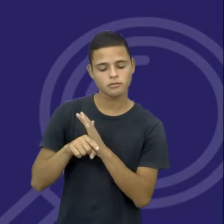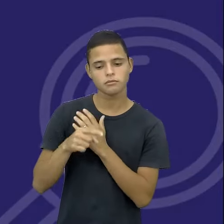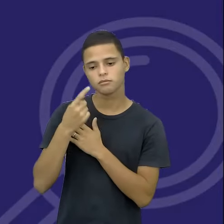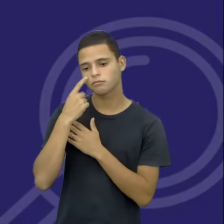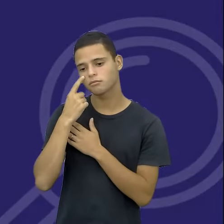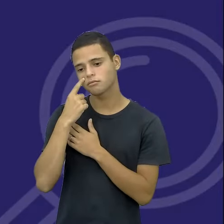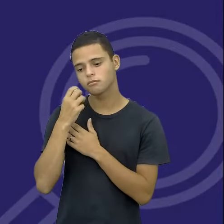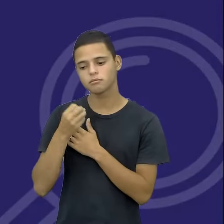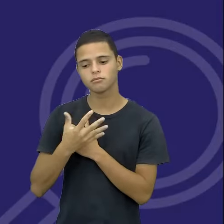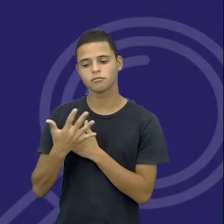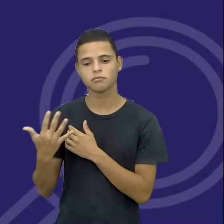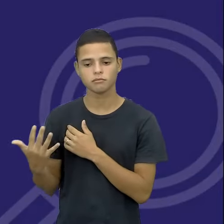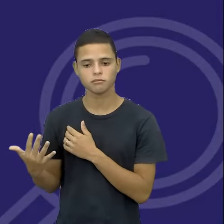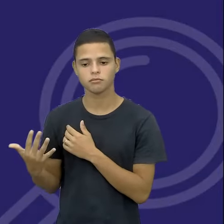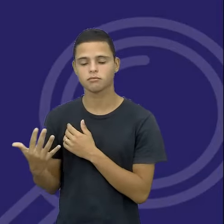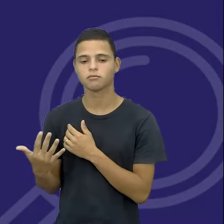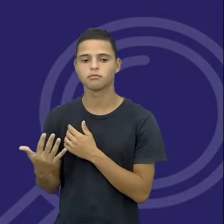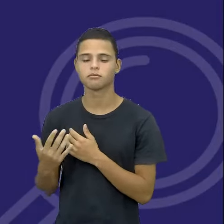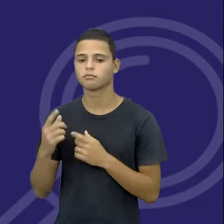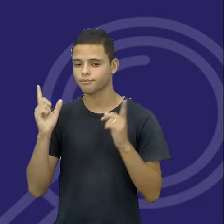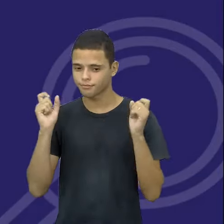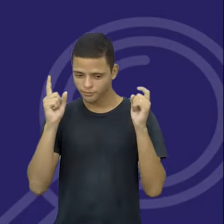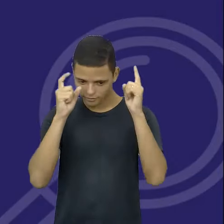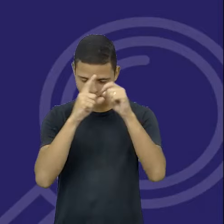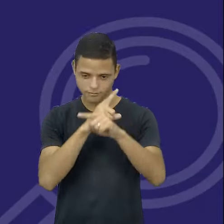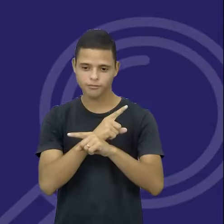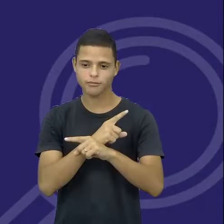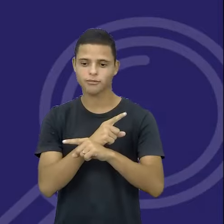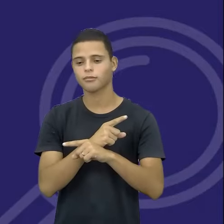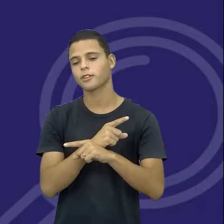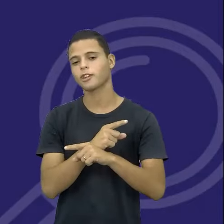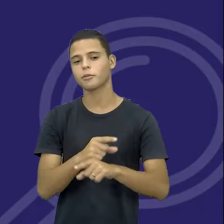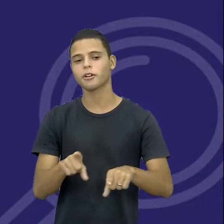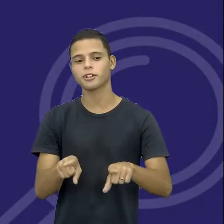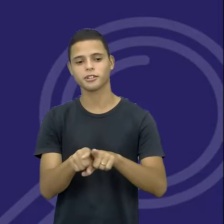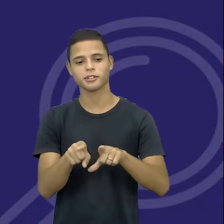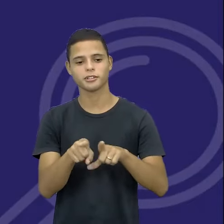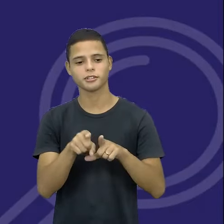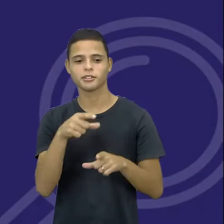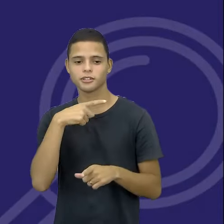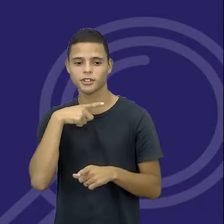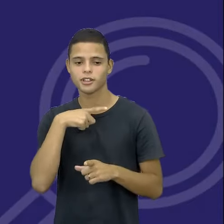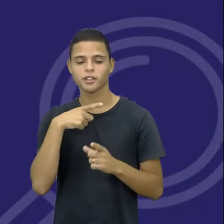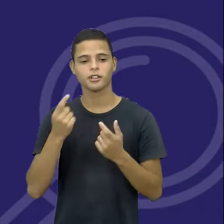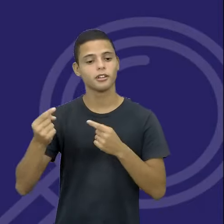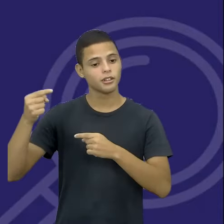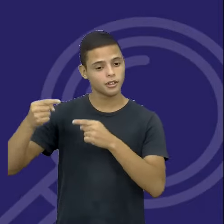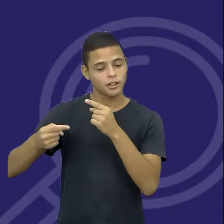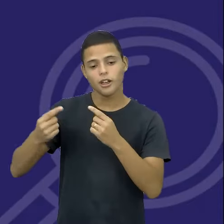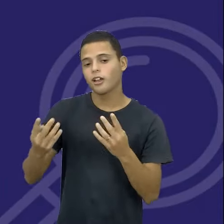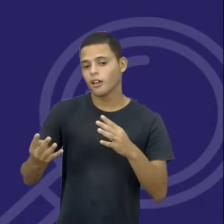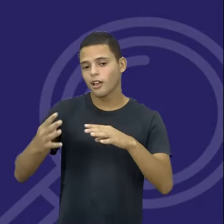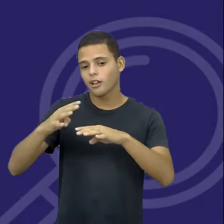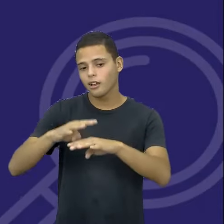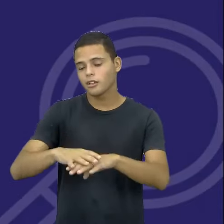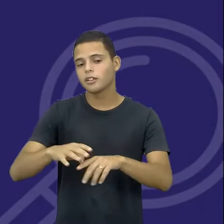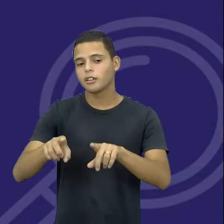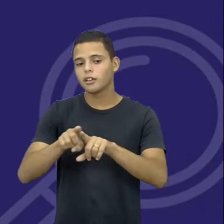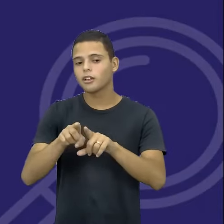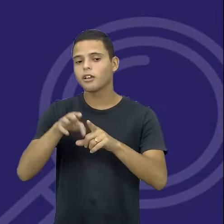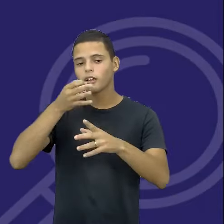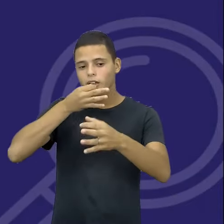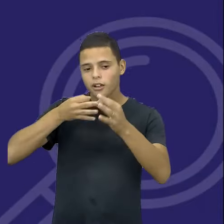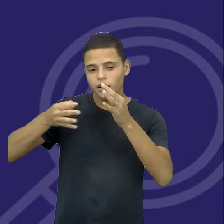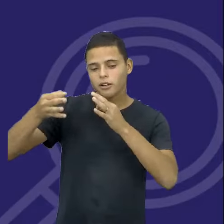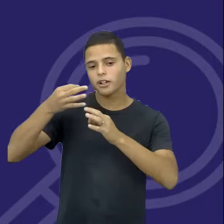analisada, o quão rico isso se torna, né? Então, a gente fala sobre aquele argumentar matematicamente, e esse